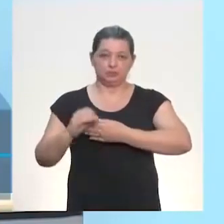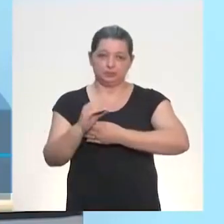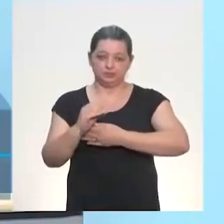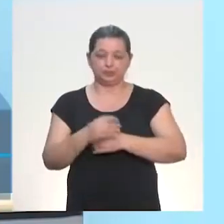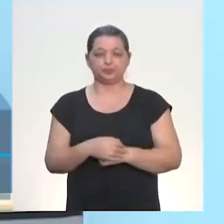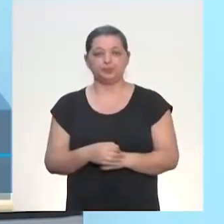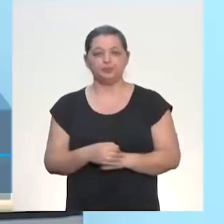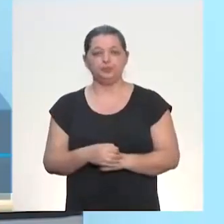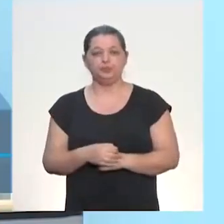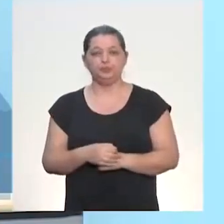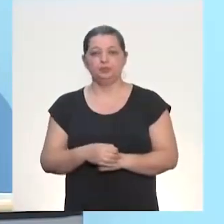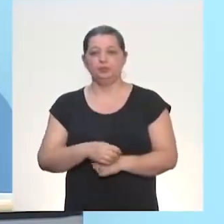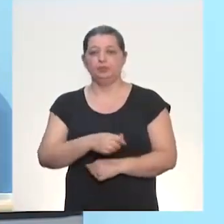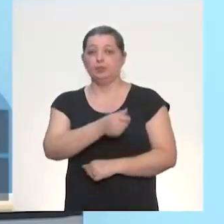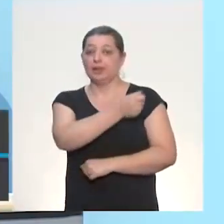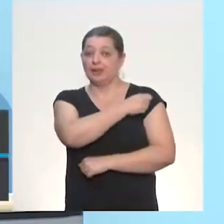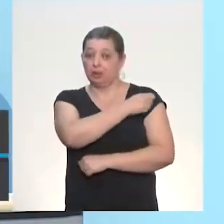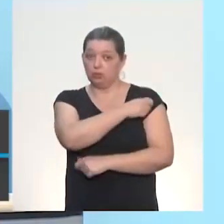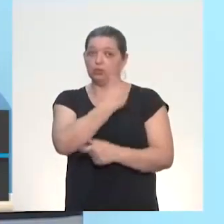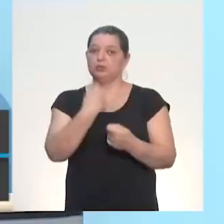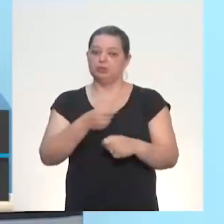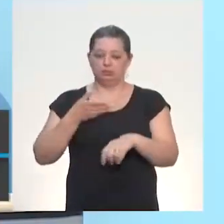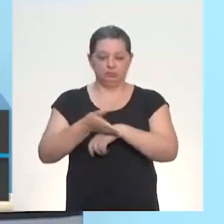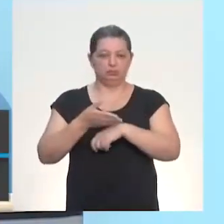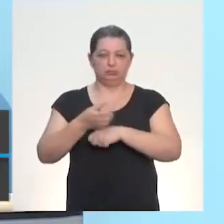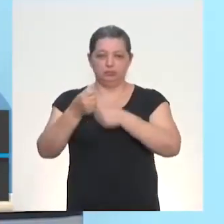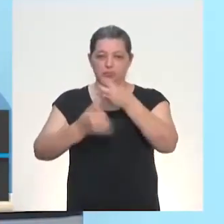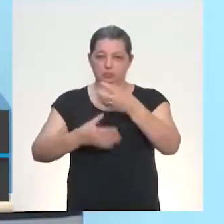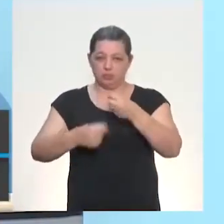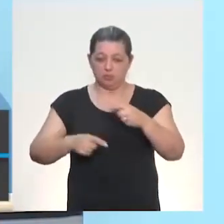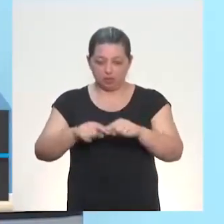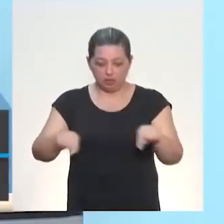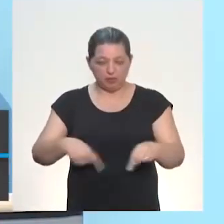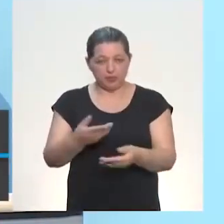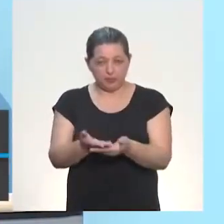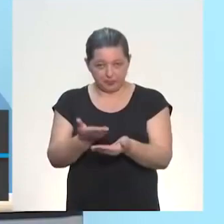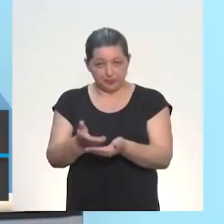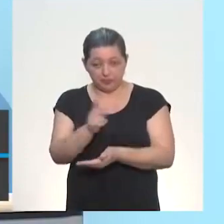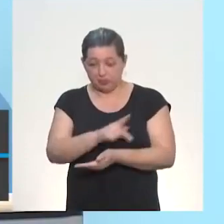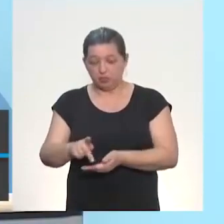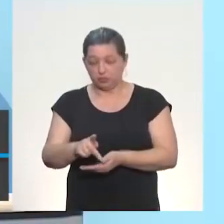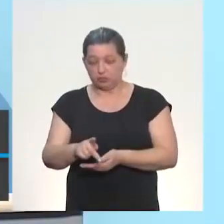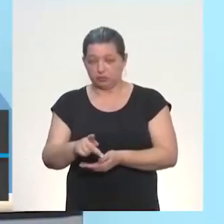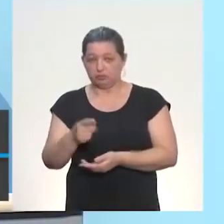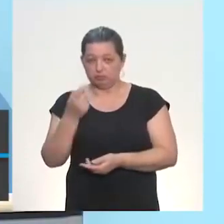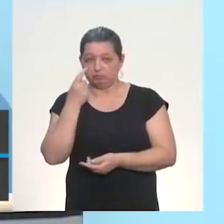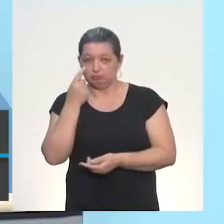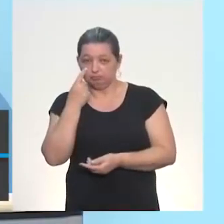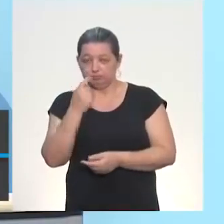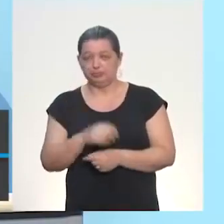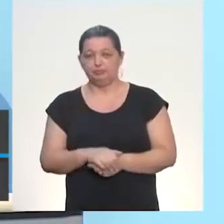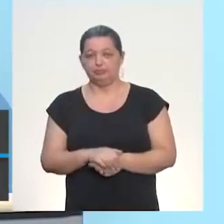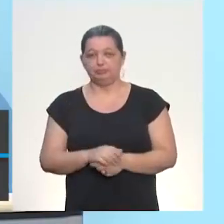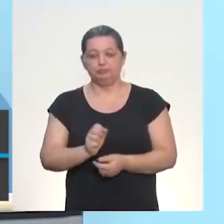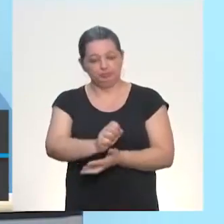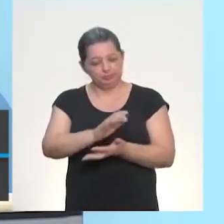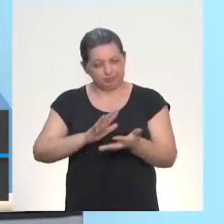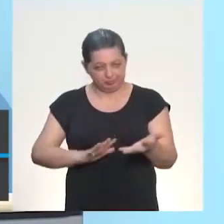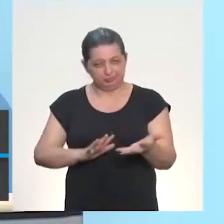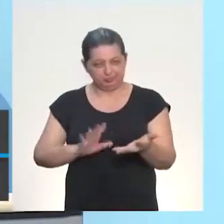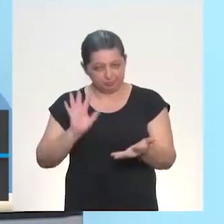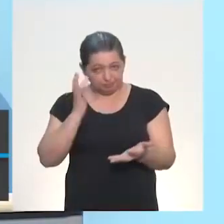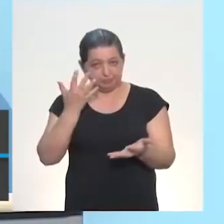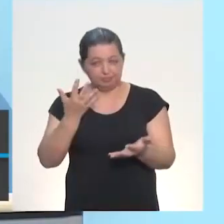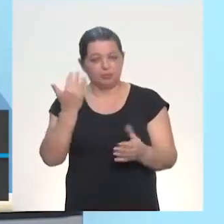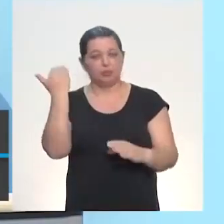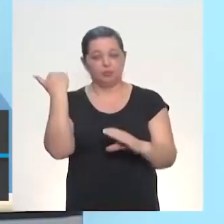não se esqueçam de entrar lá no chat da sua sala de aula. O seu professor estará te esperando. Aí você resolve as atividades,